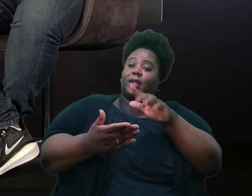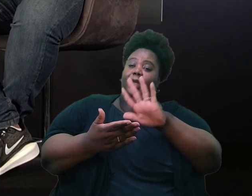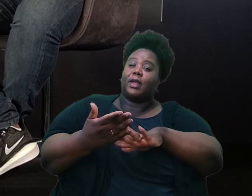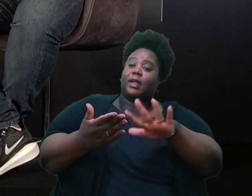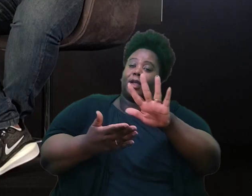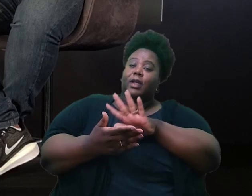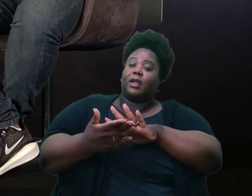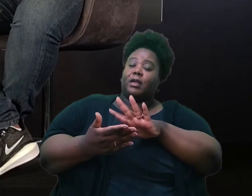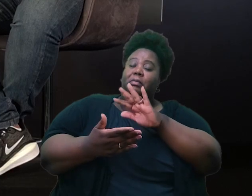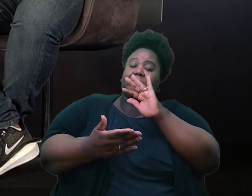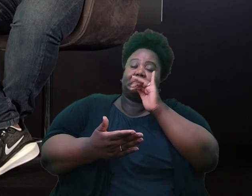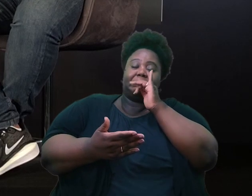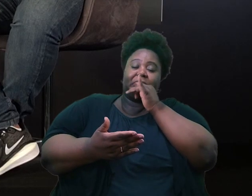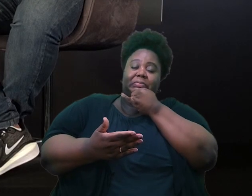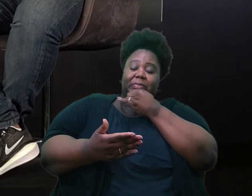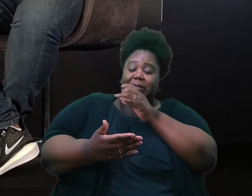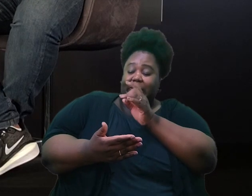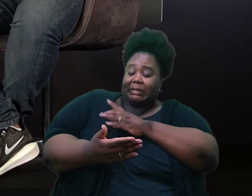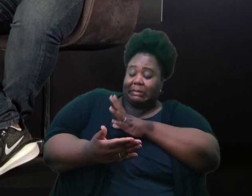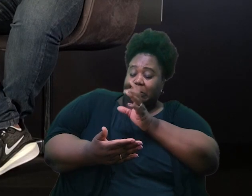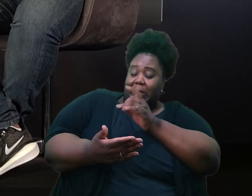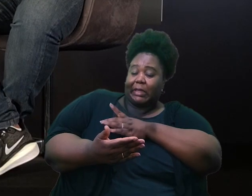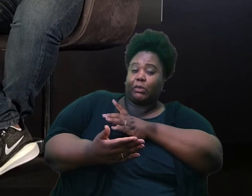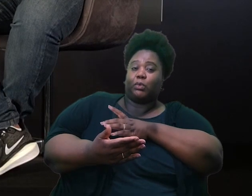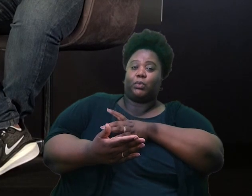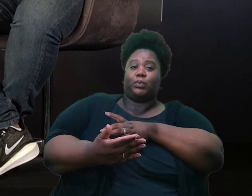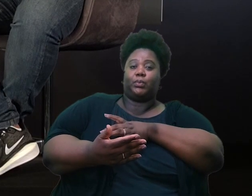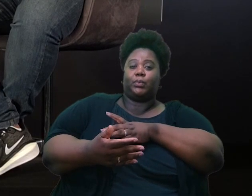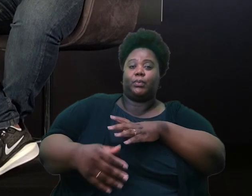imagem aterrorizante e aterrorizadora.